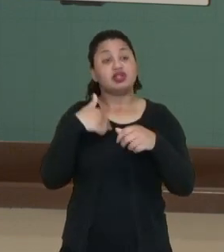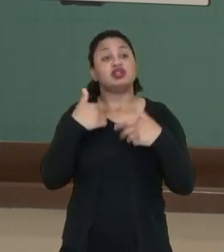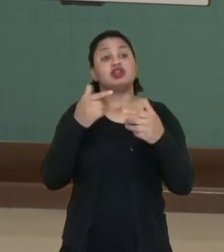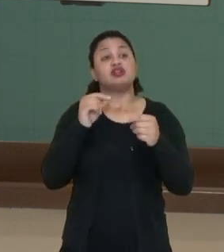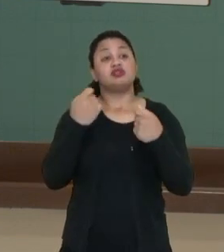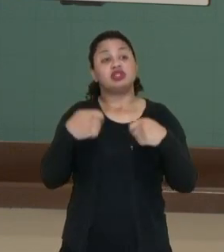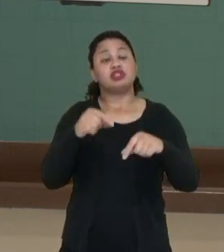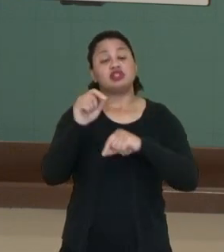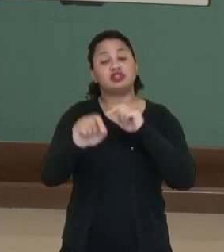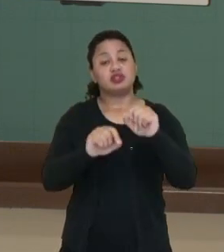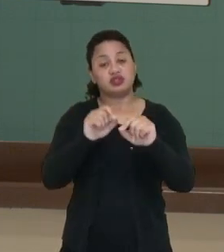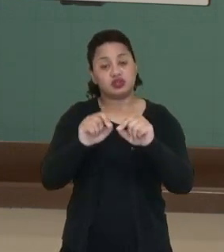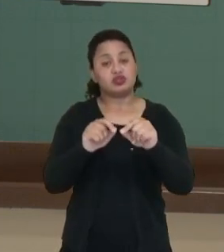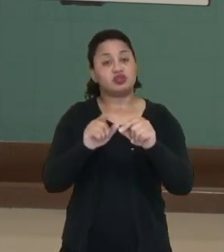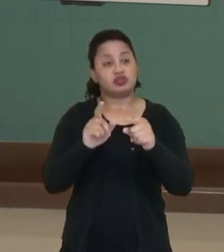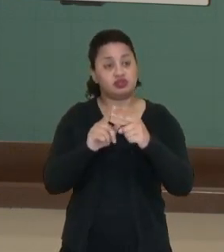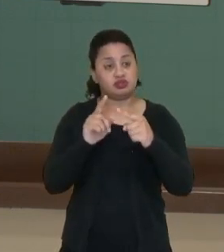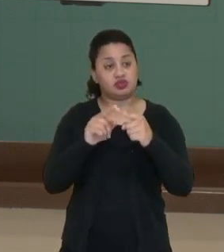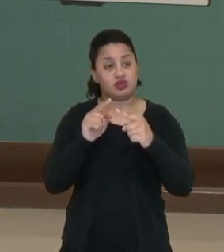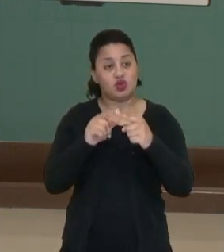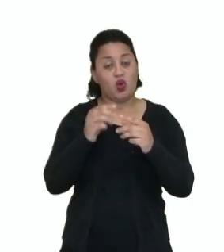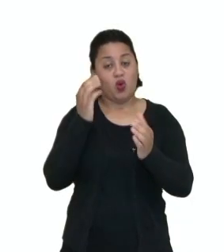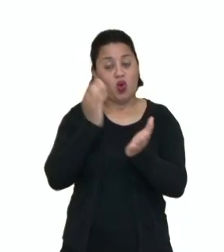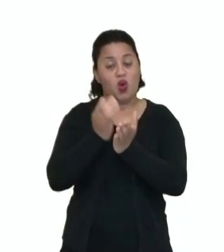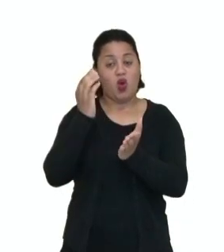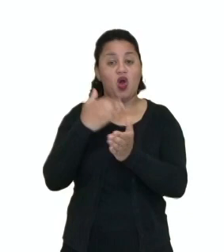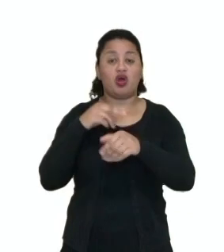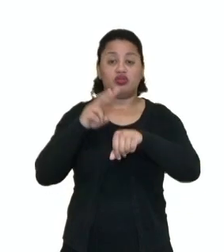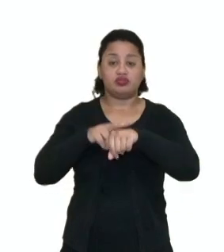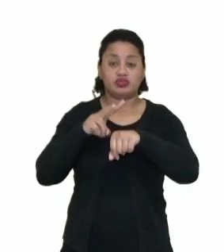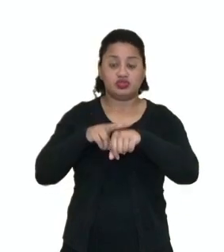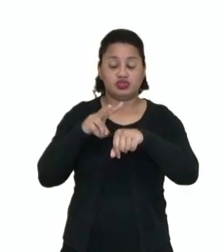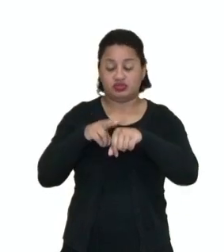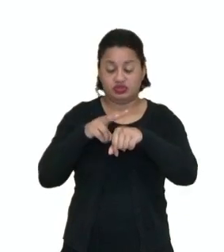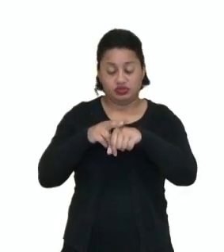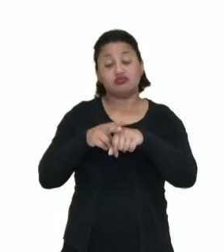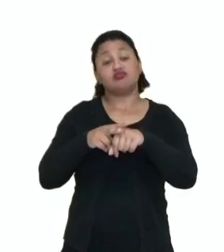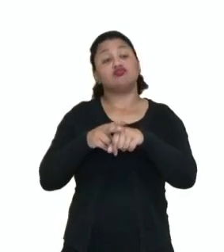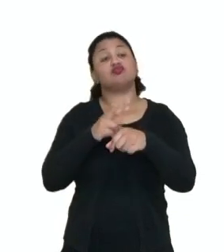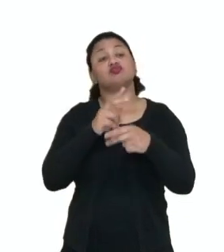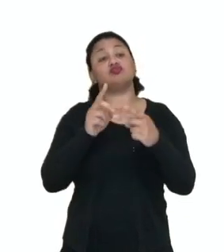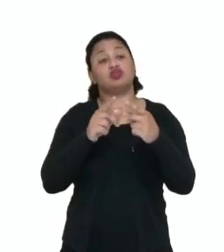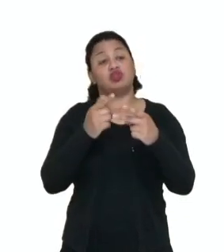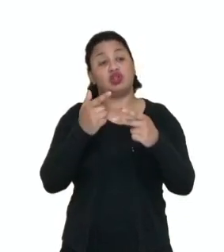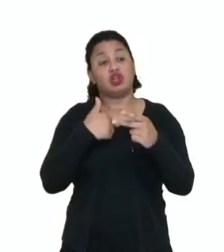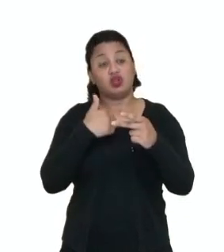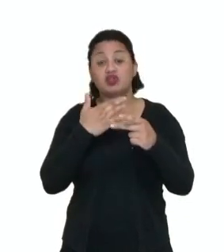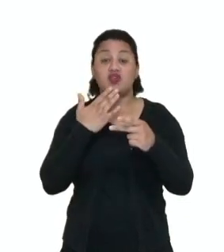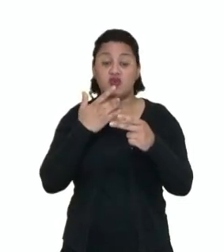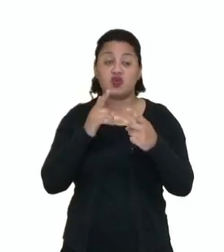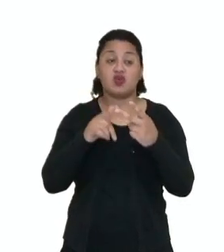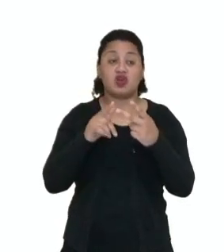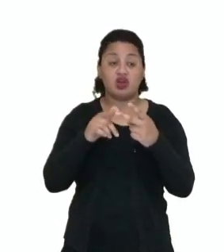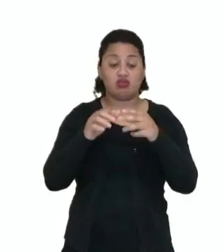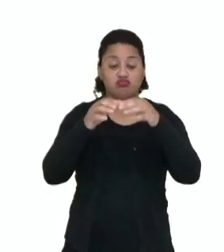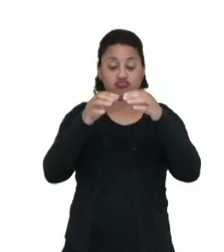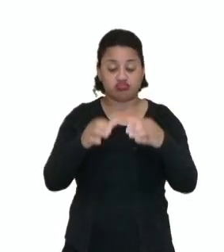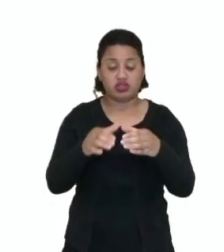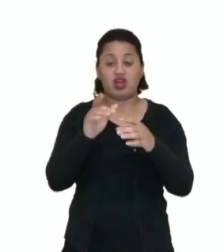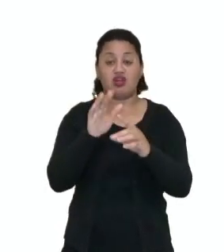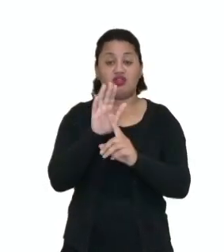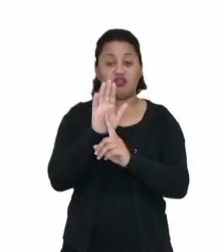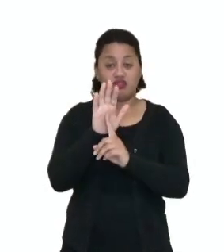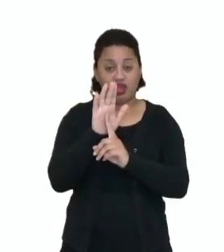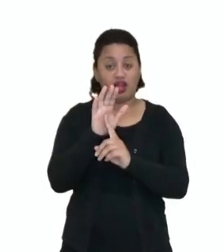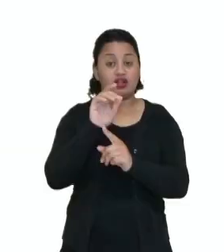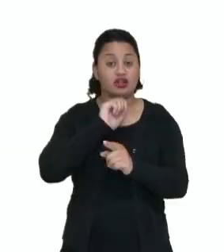nós vamos precisar? Um copo de vidro transparente, pires, vela e fósforo. Mas ó,